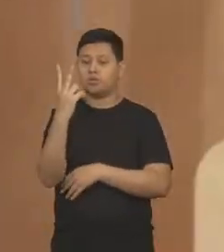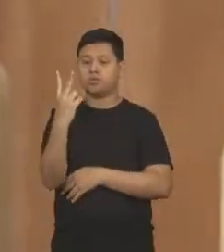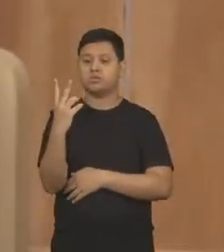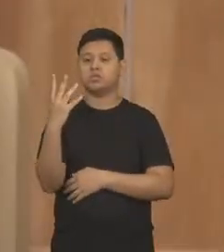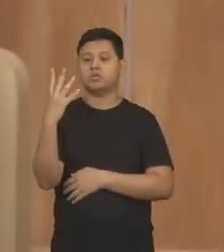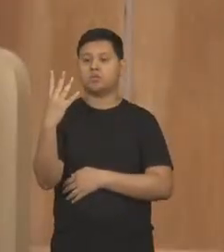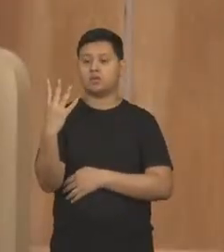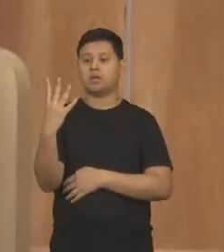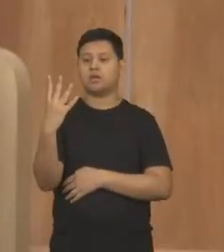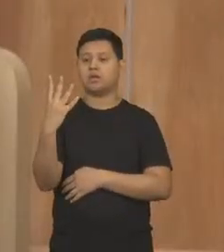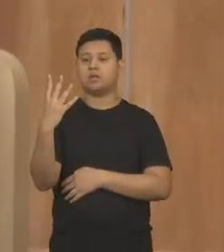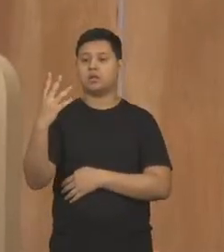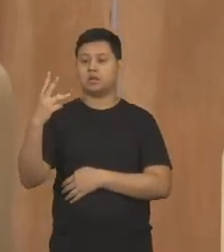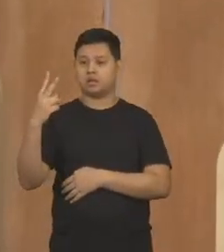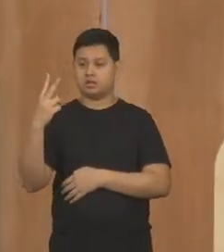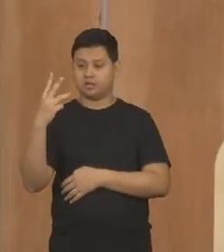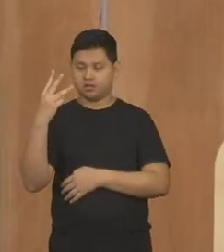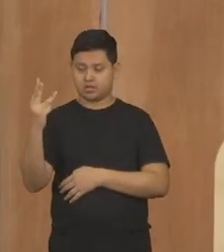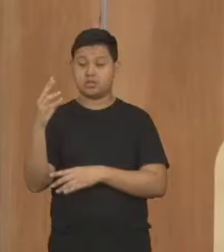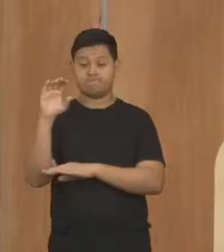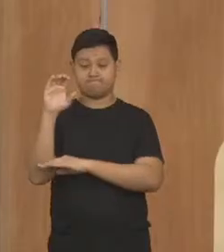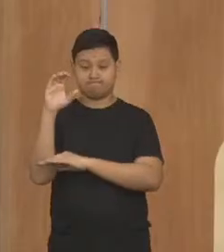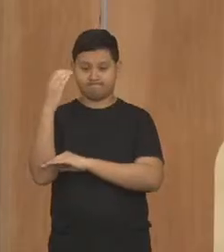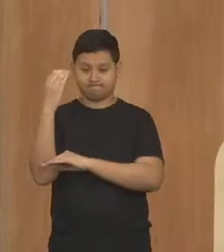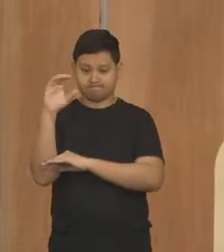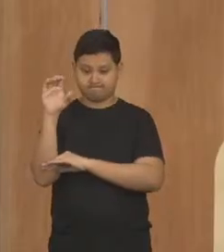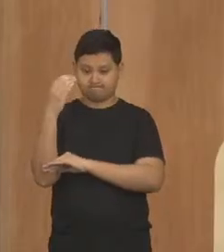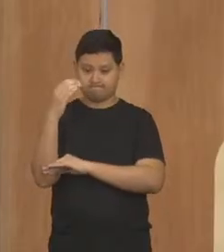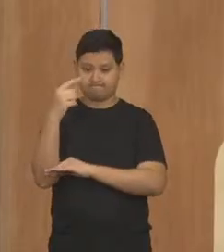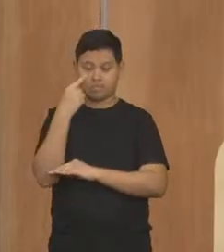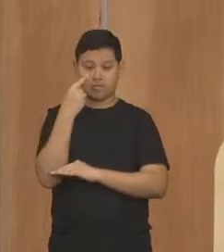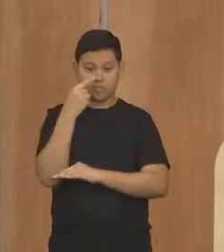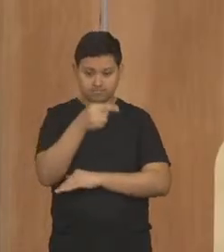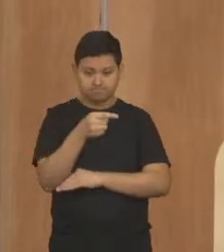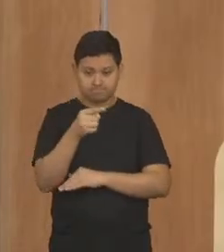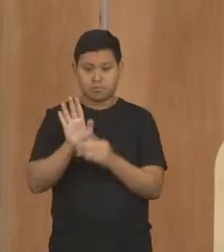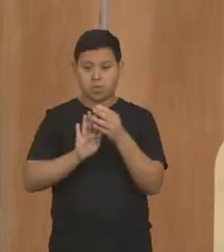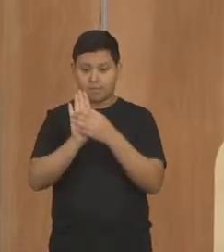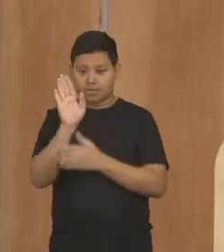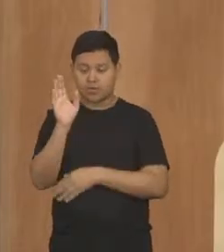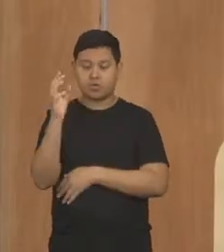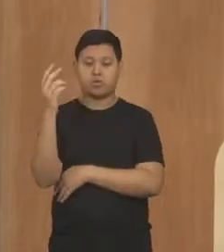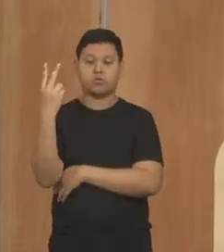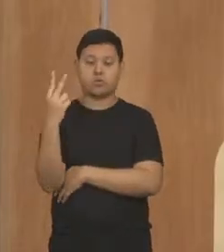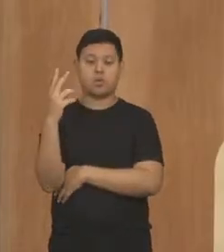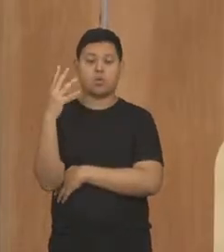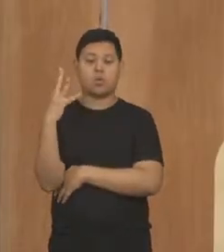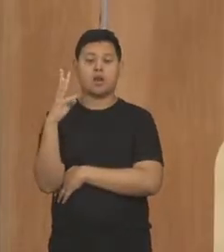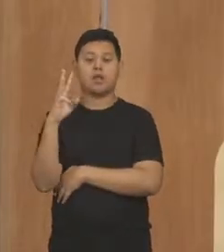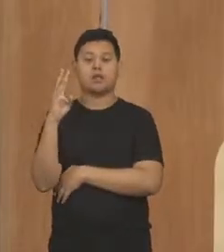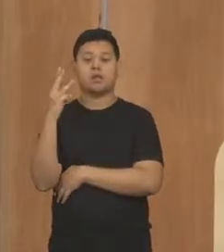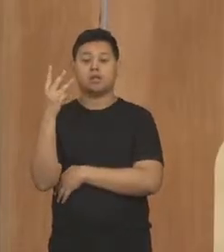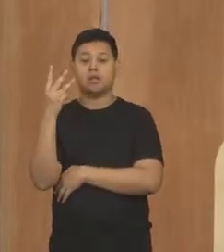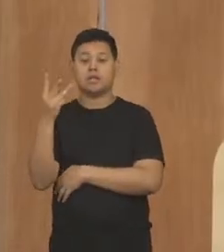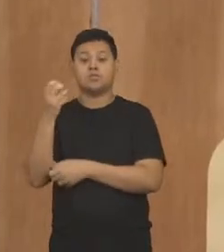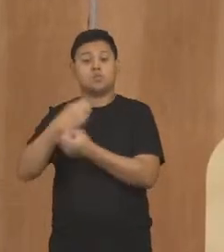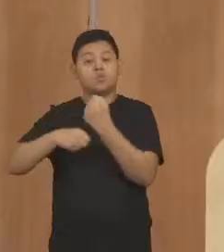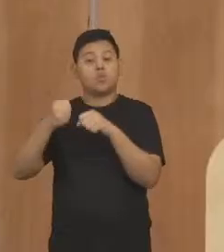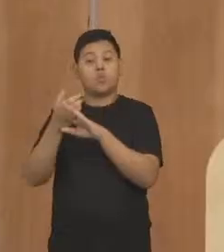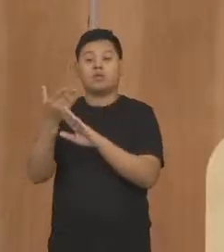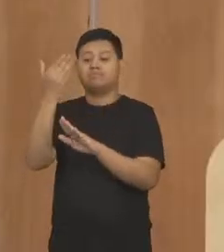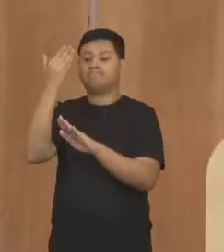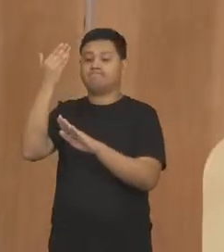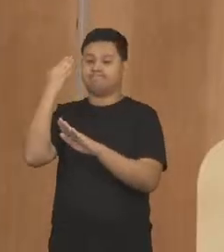243 câmeras. Está aqui, ó, primeiro parágrafo. 243 câmeras, o nosso COI iniciou com 243 câmeras em